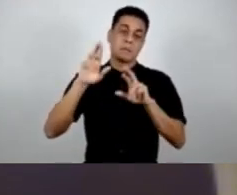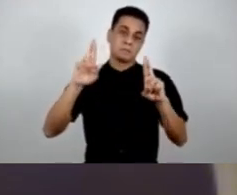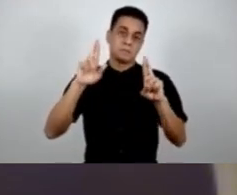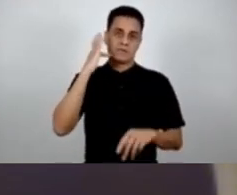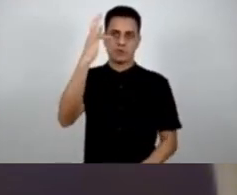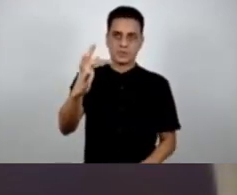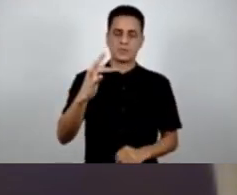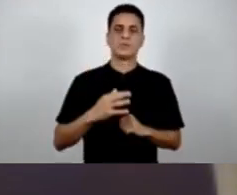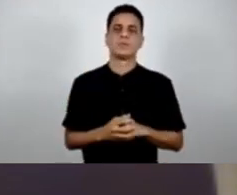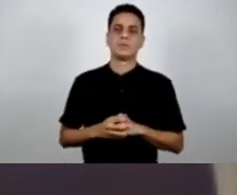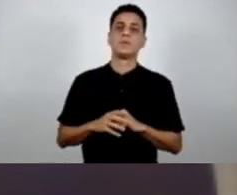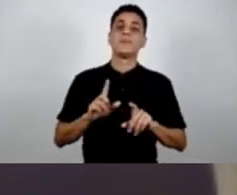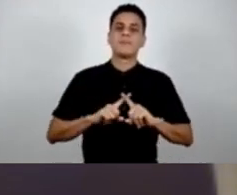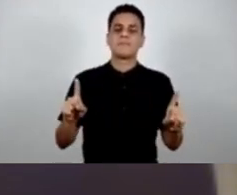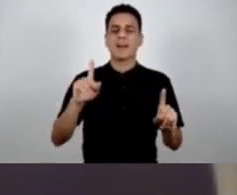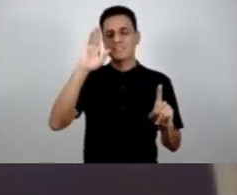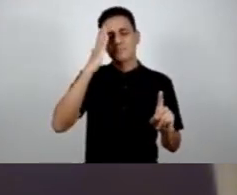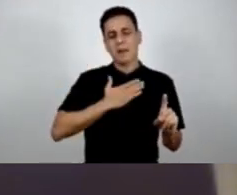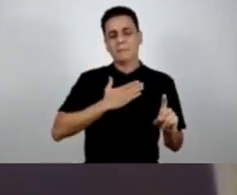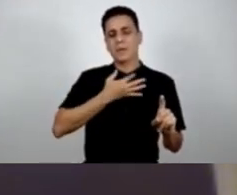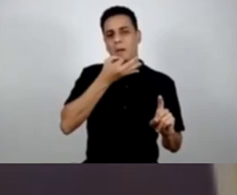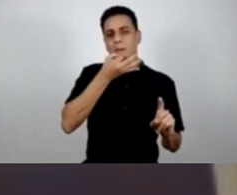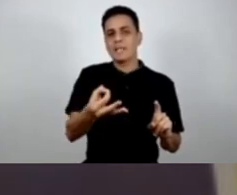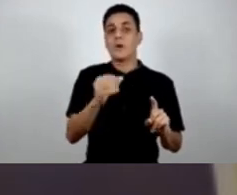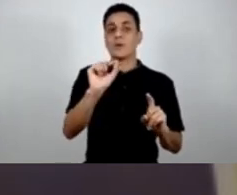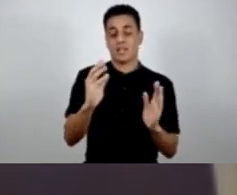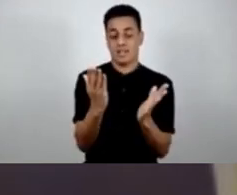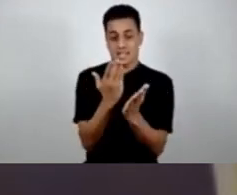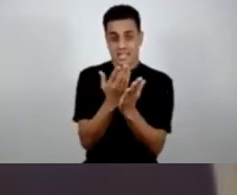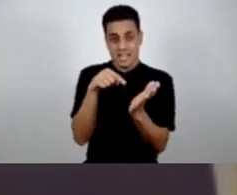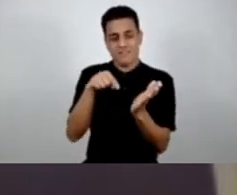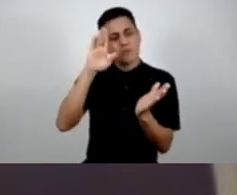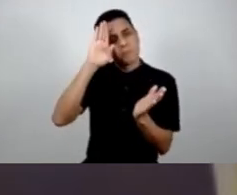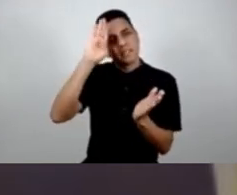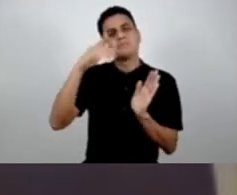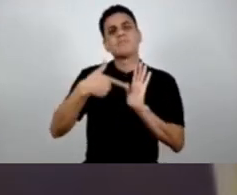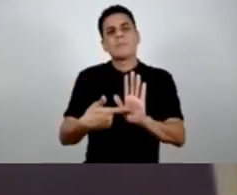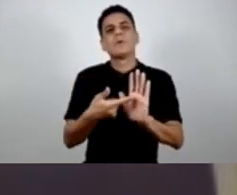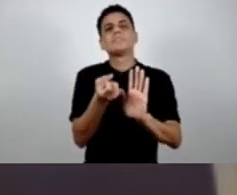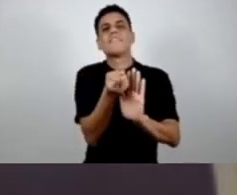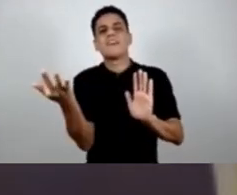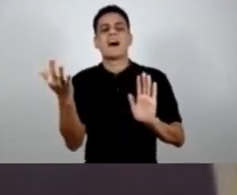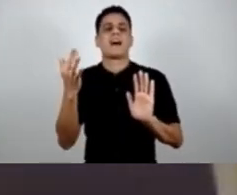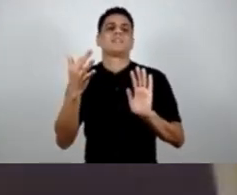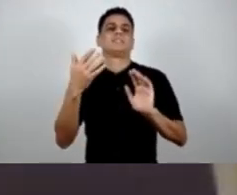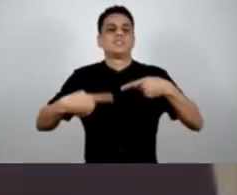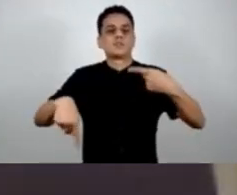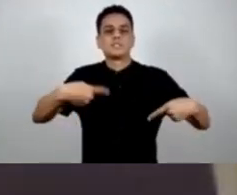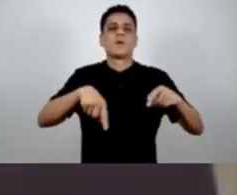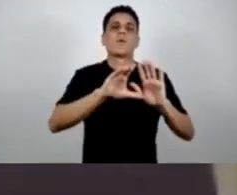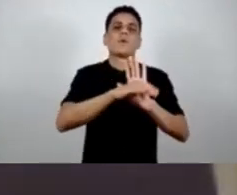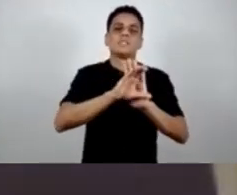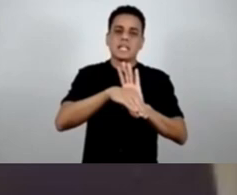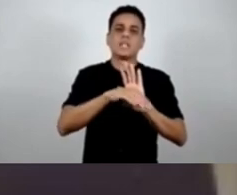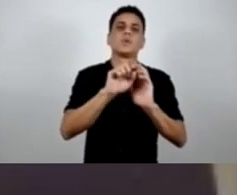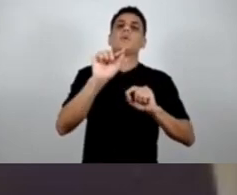mim, o coração do livro é que problematiza muitos dos conceitos da imagem do